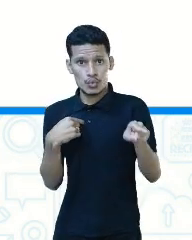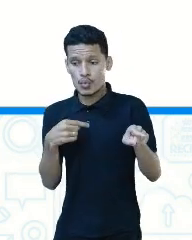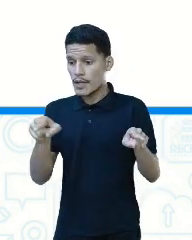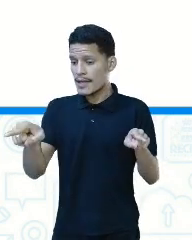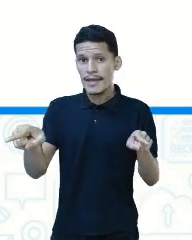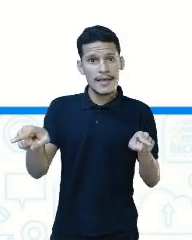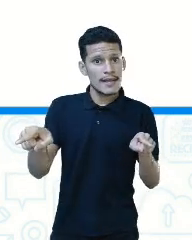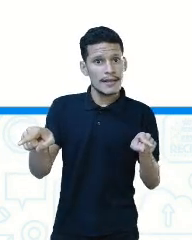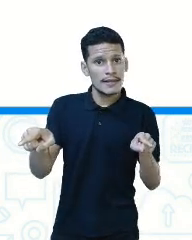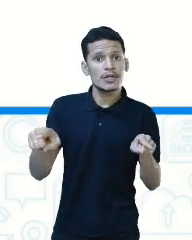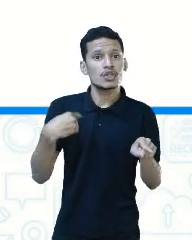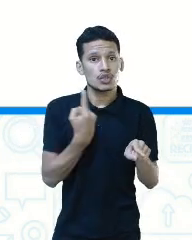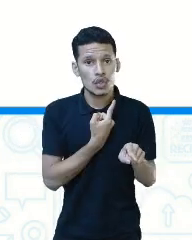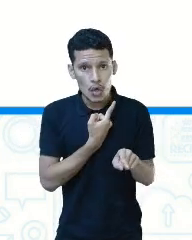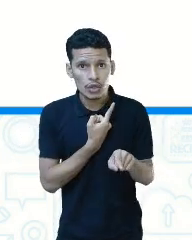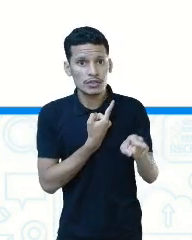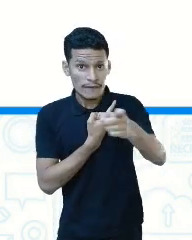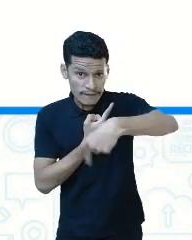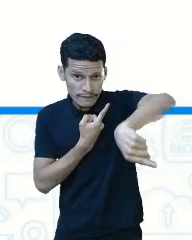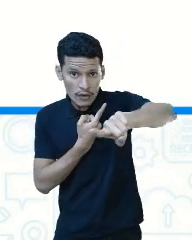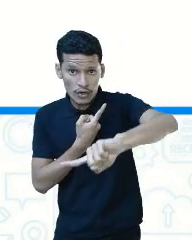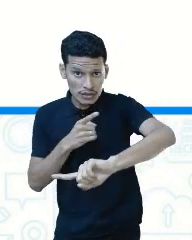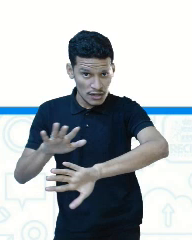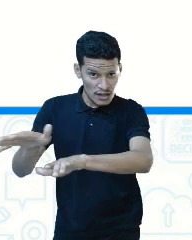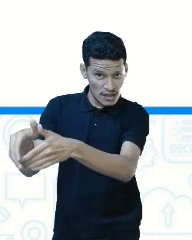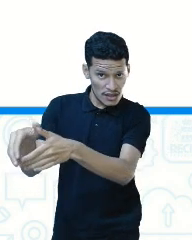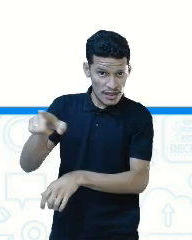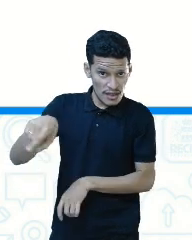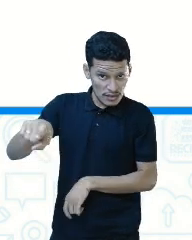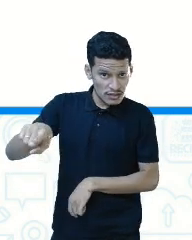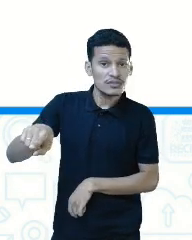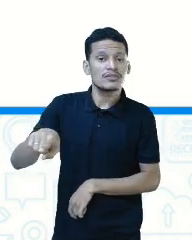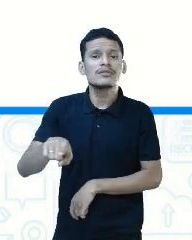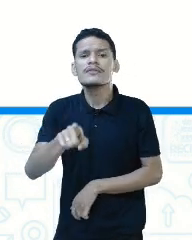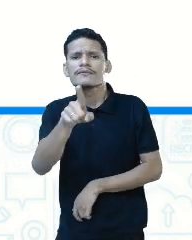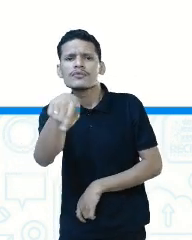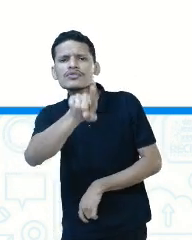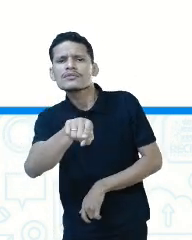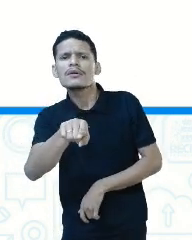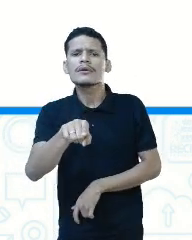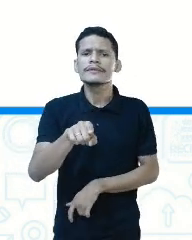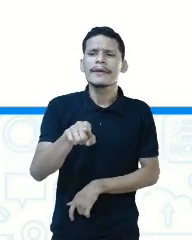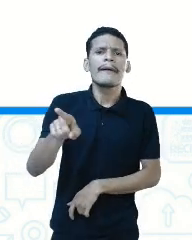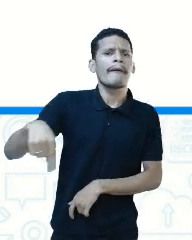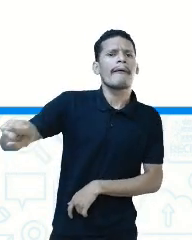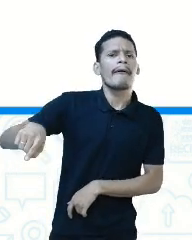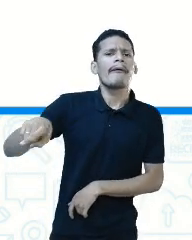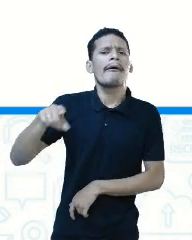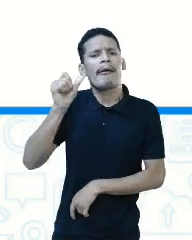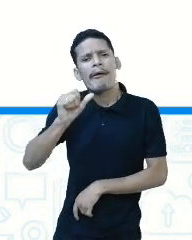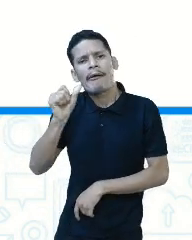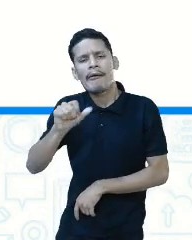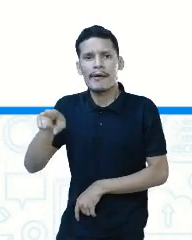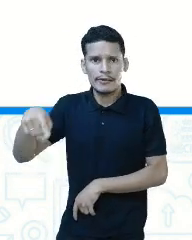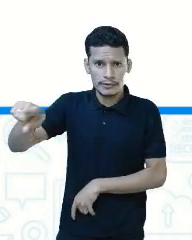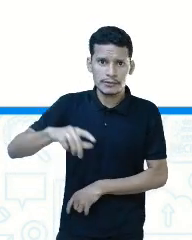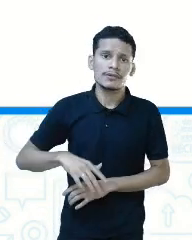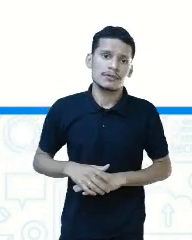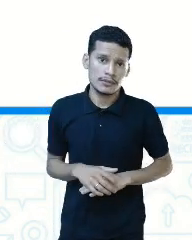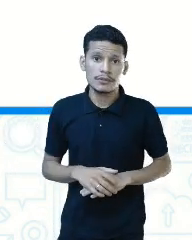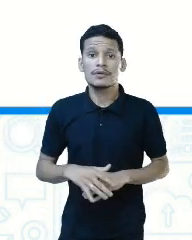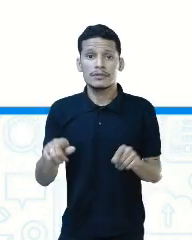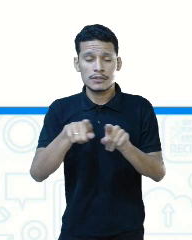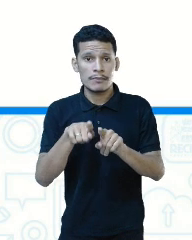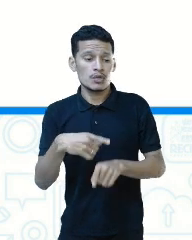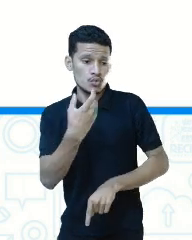ele, nós, vós, eles, vocês, elas, né? Então, todos esses são pronomes. E tem outros também. Numeral,